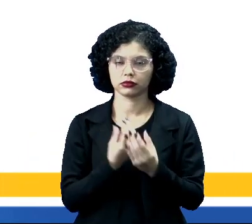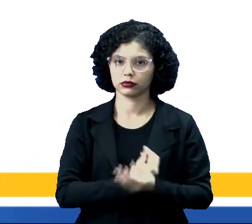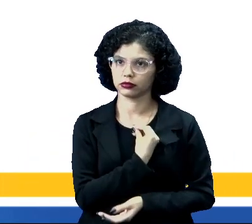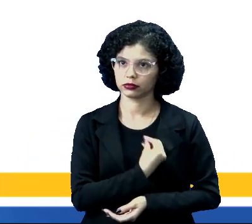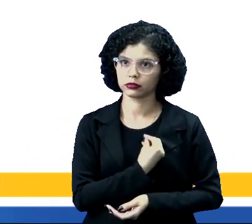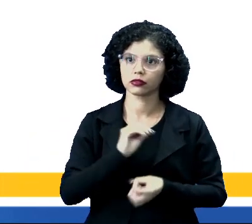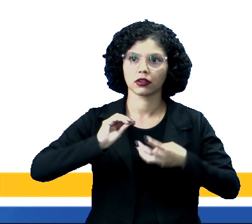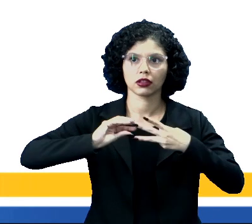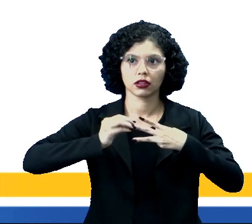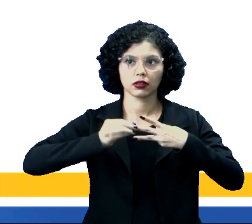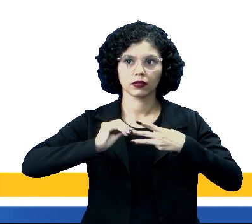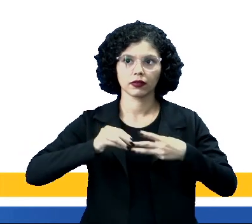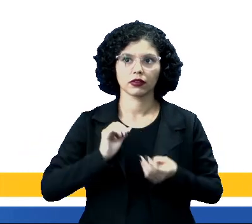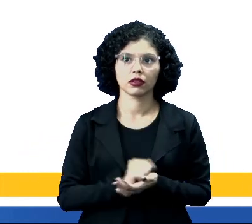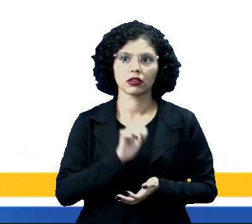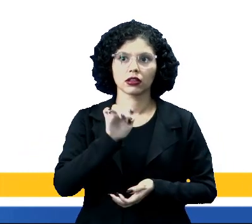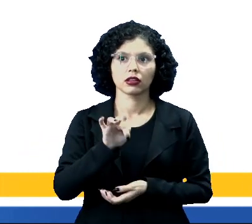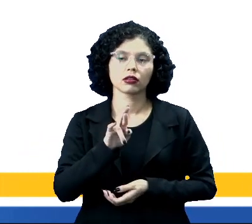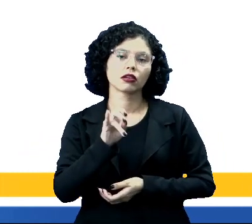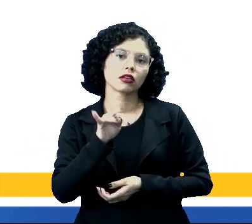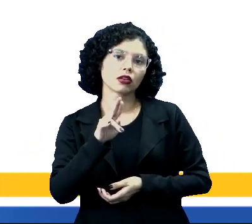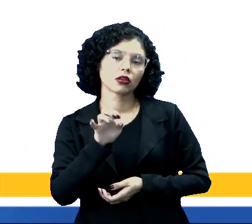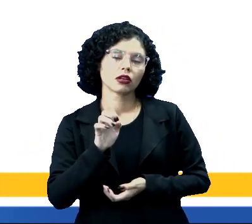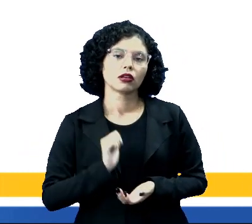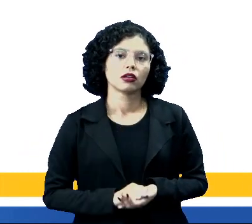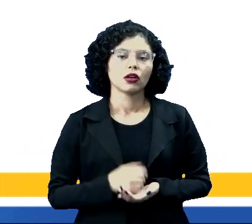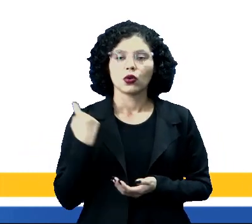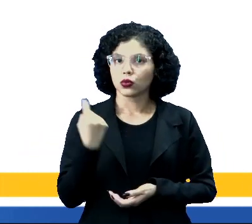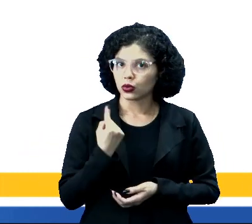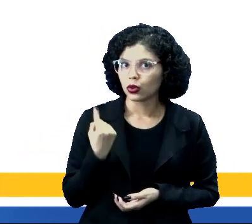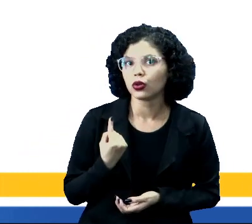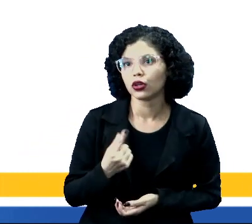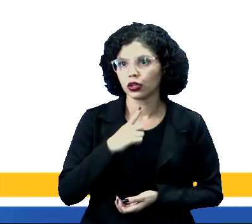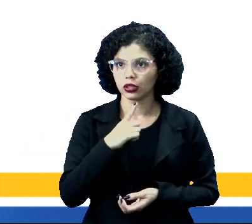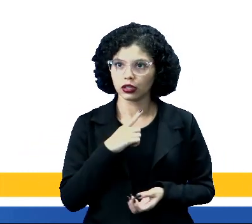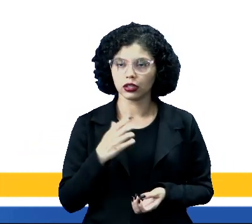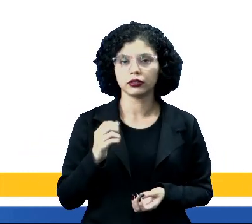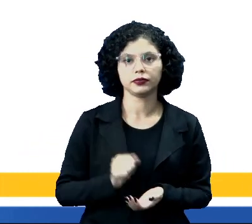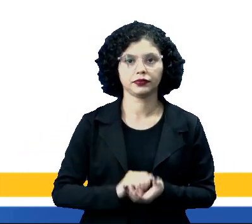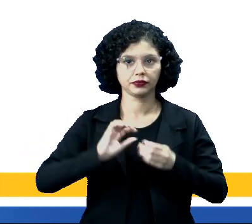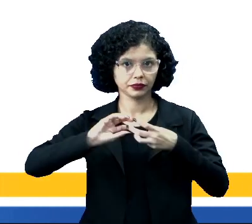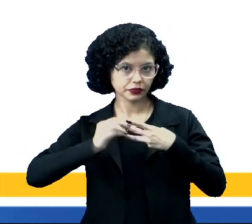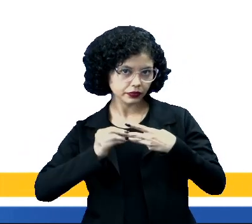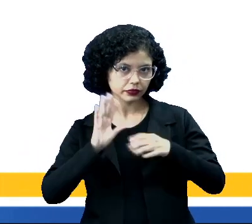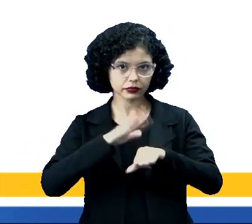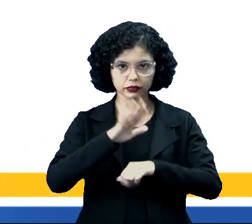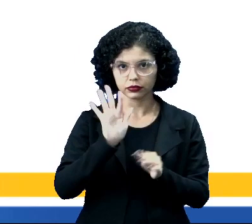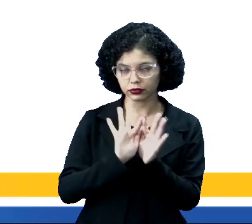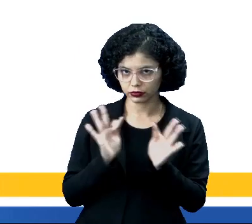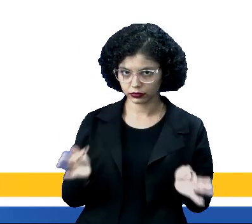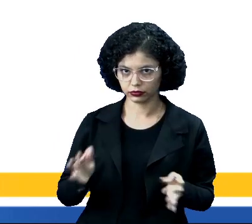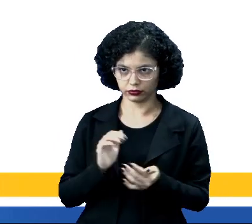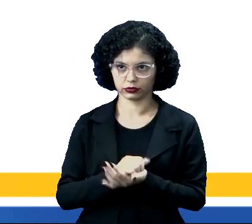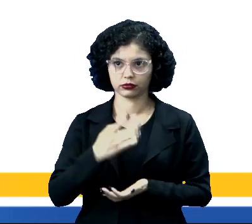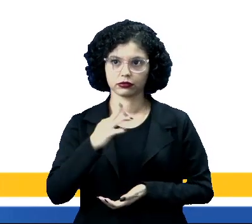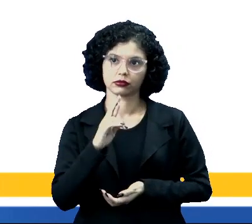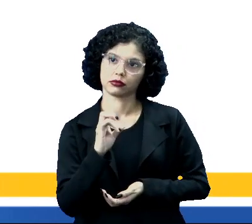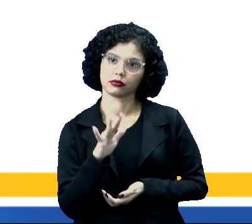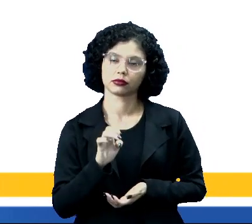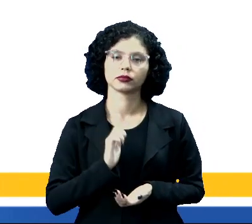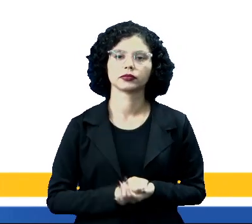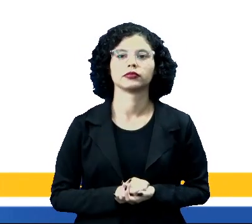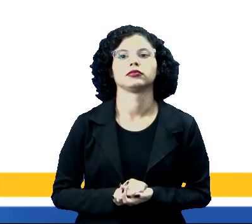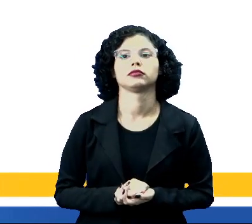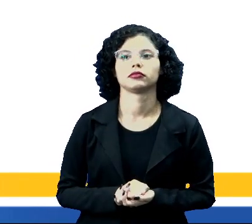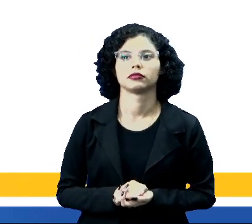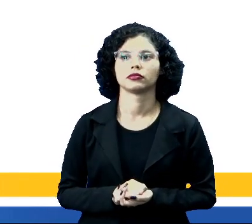a célula do tipo eucarionte. Os únicos seres que vão ter essa célula mais simples, que é a procarionte, vão